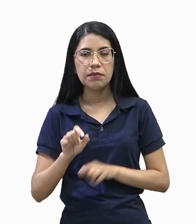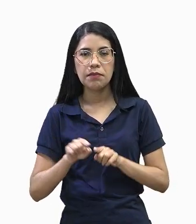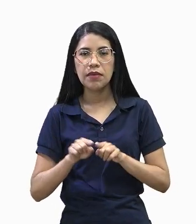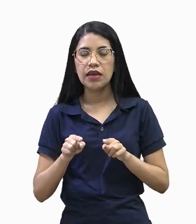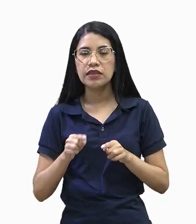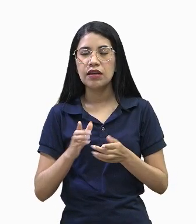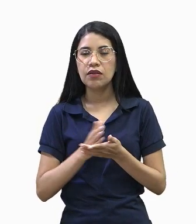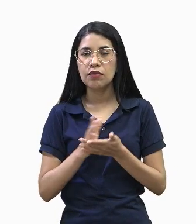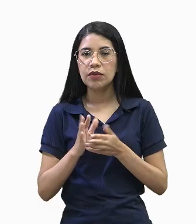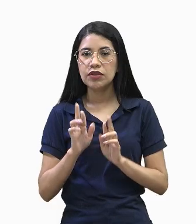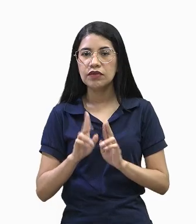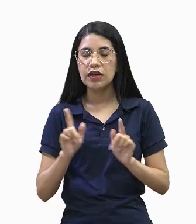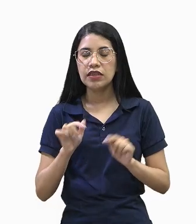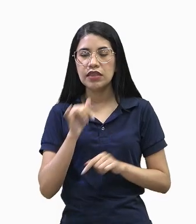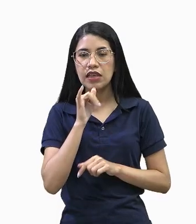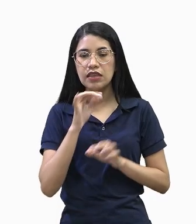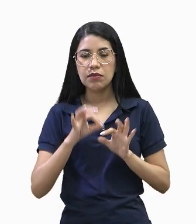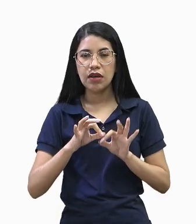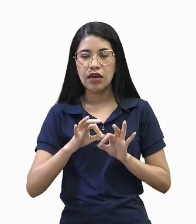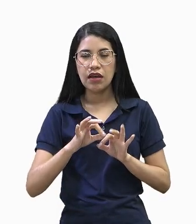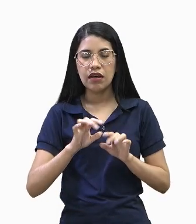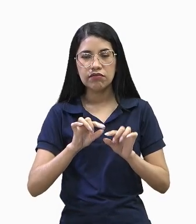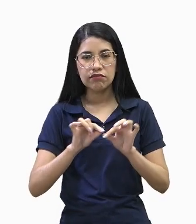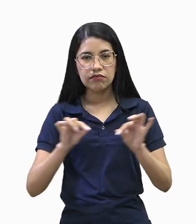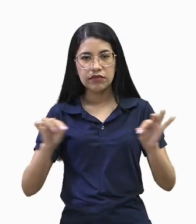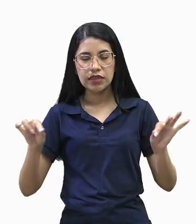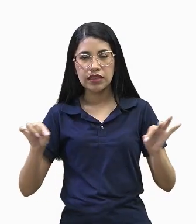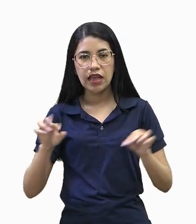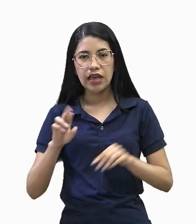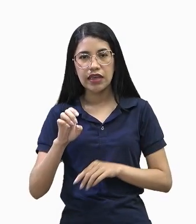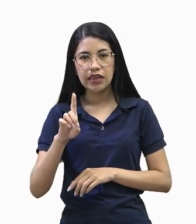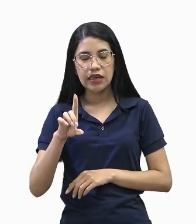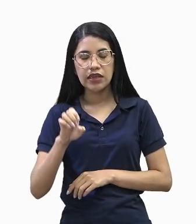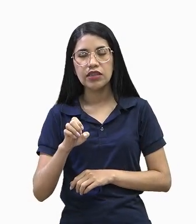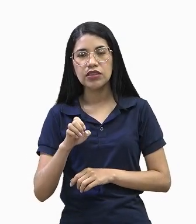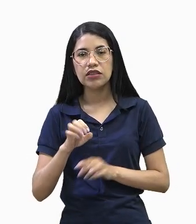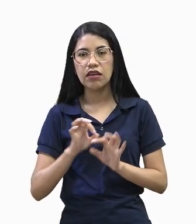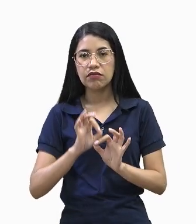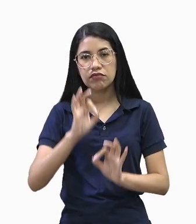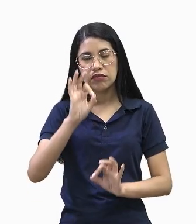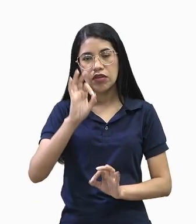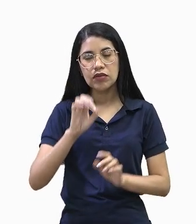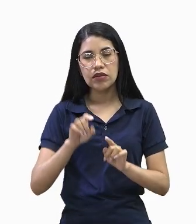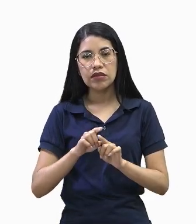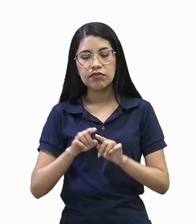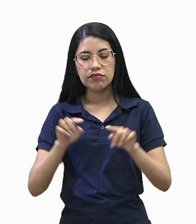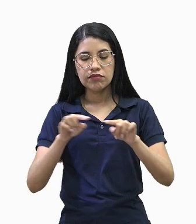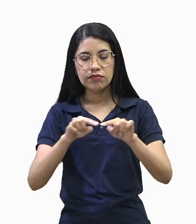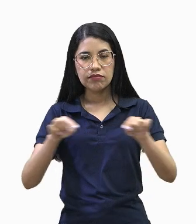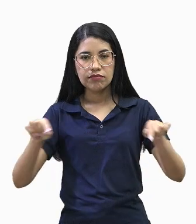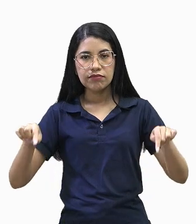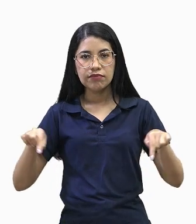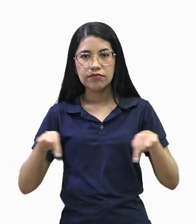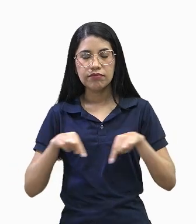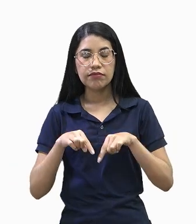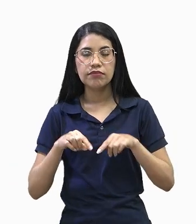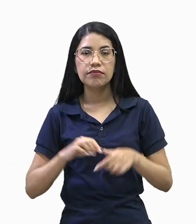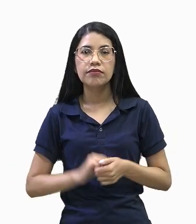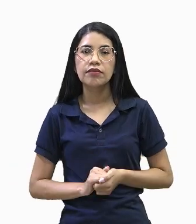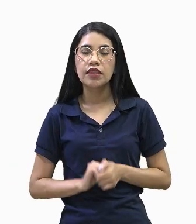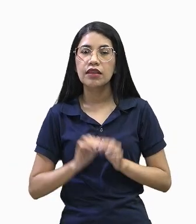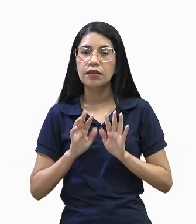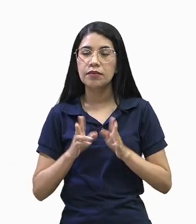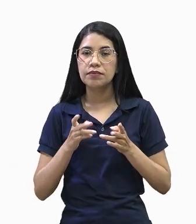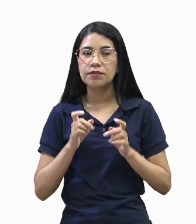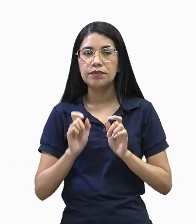exemplo, o tamanho da rede, né? A altura e algumas dimensões da quadra. Mas, veja bem,